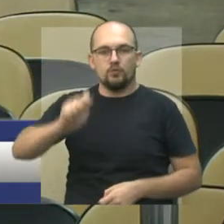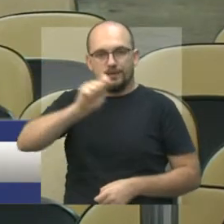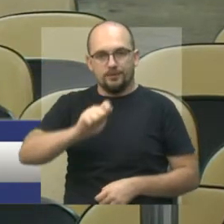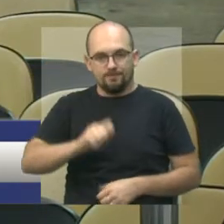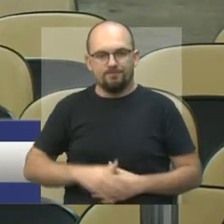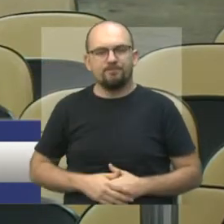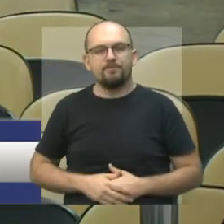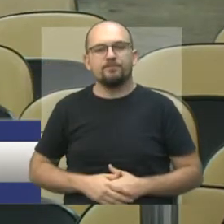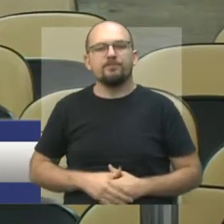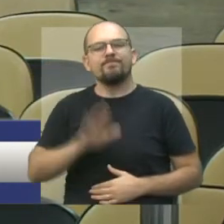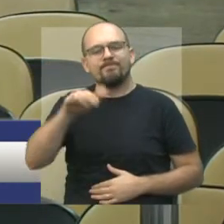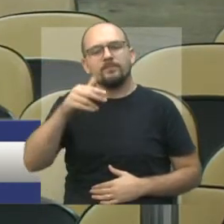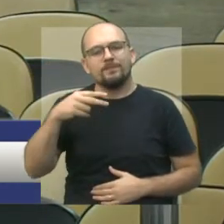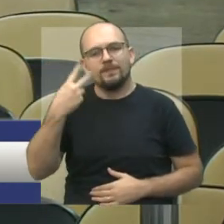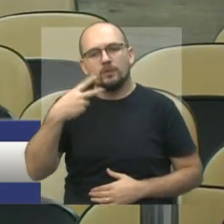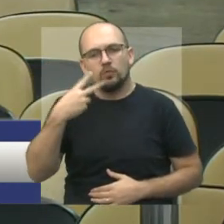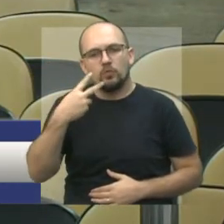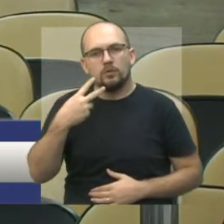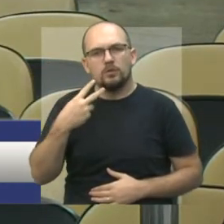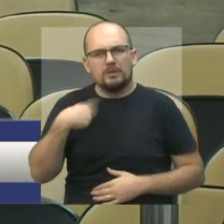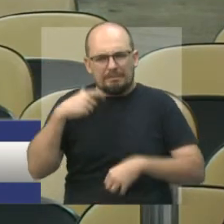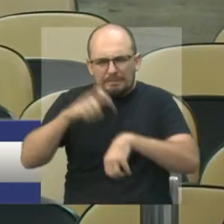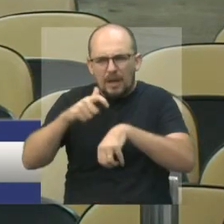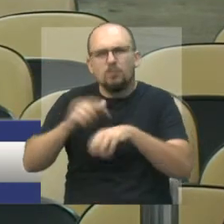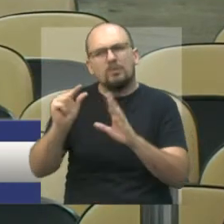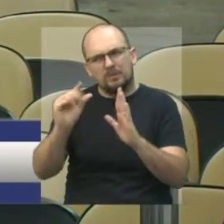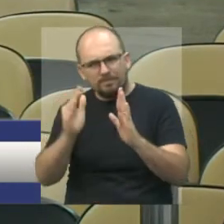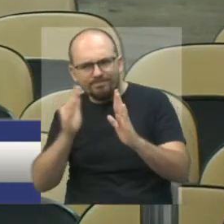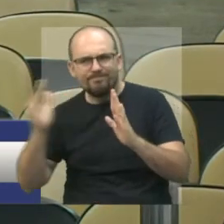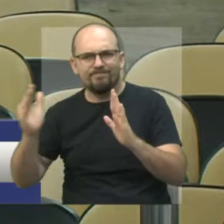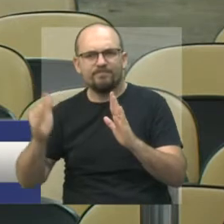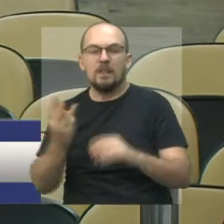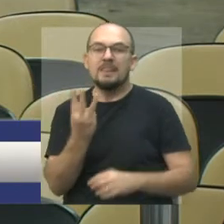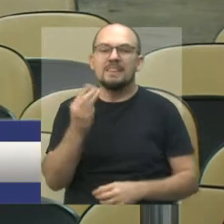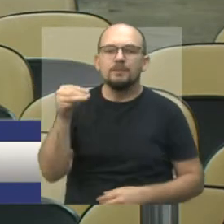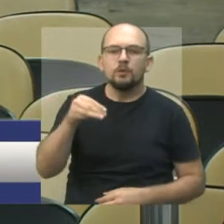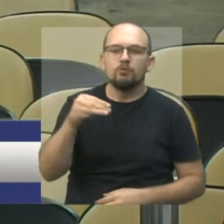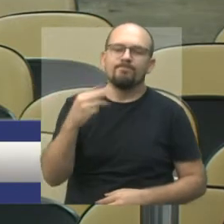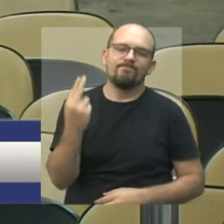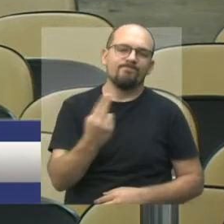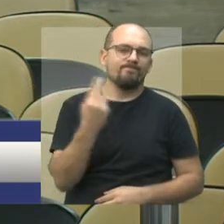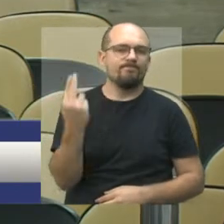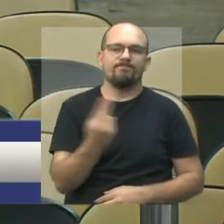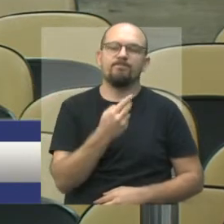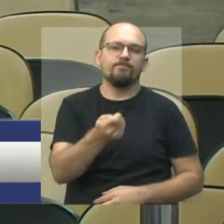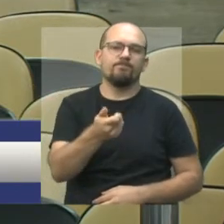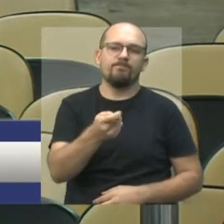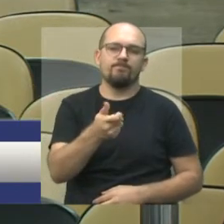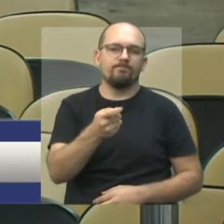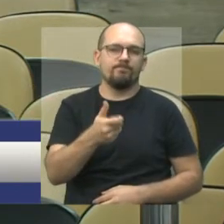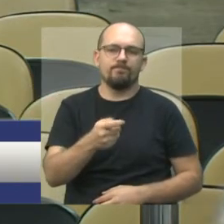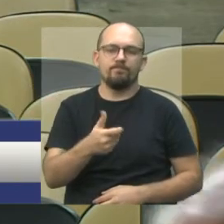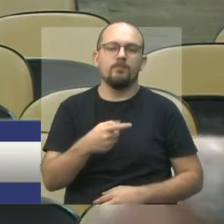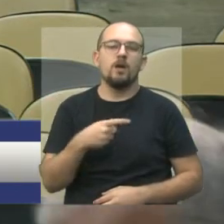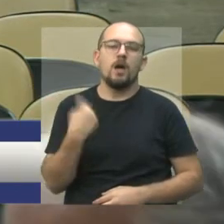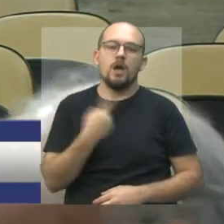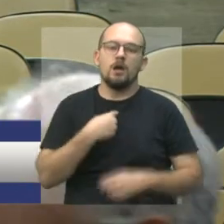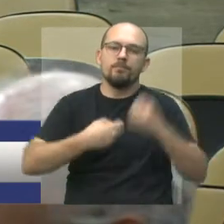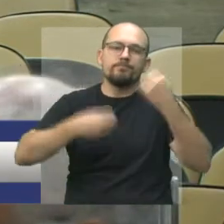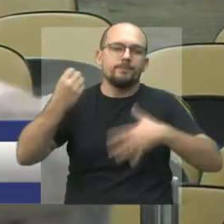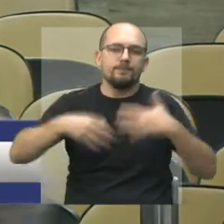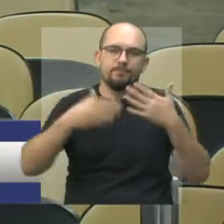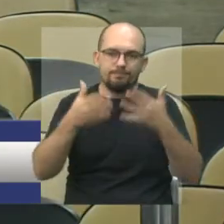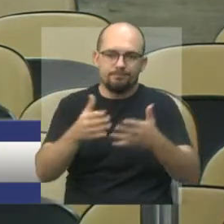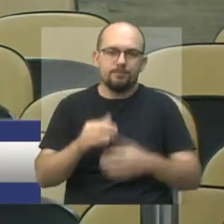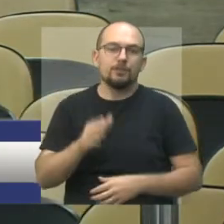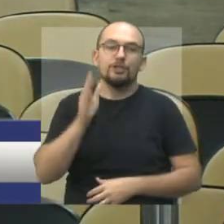Senhor vereador, não tem como aumentar um pouquinho esse tempo? Porque 3 minutos acredito que seja muito pouco para que a gente possa falar. Isso